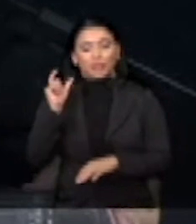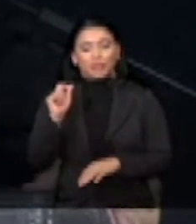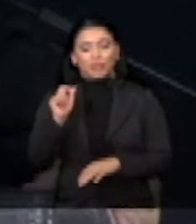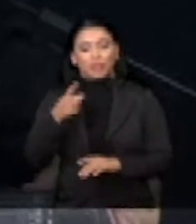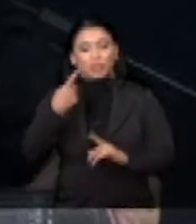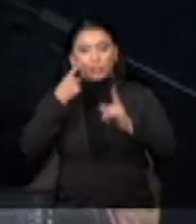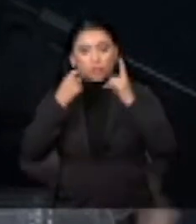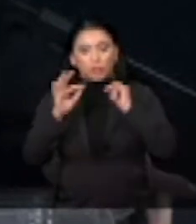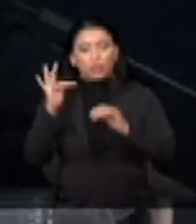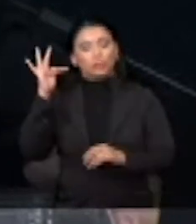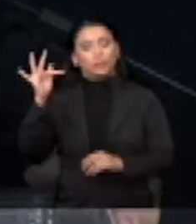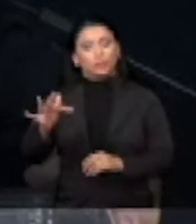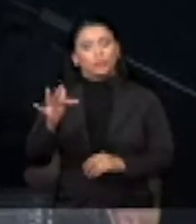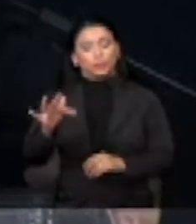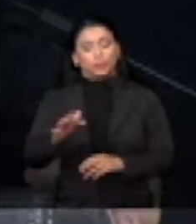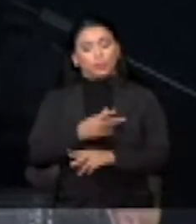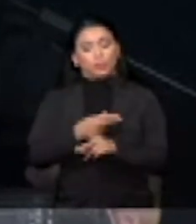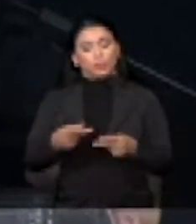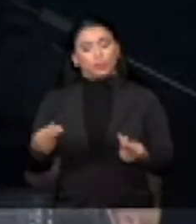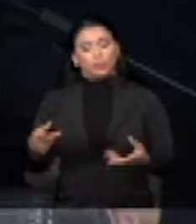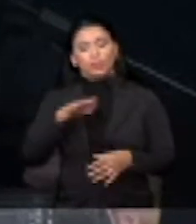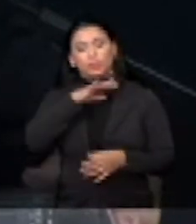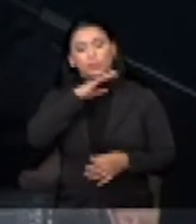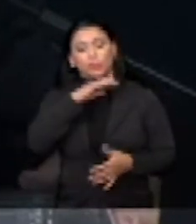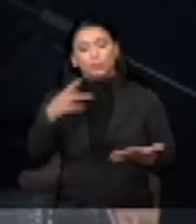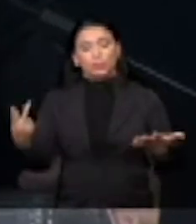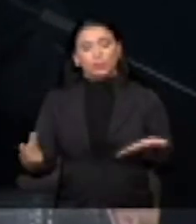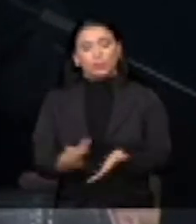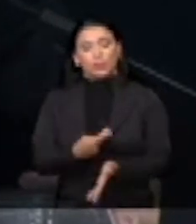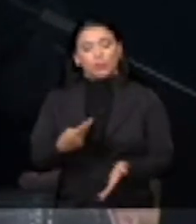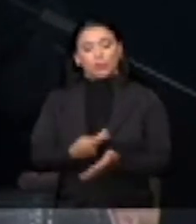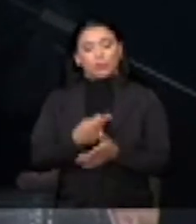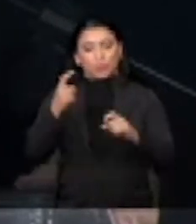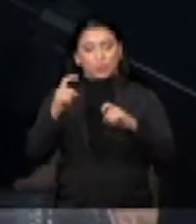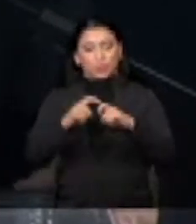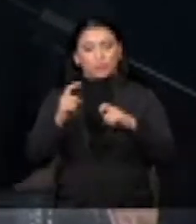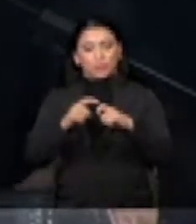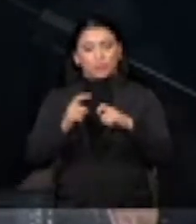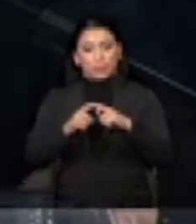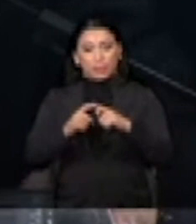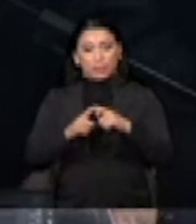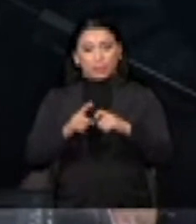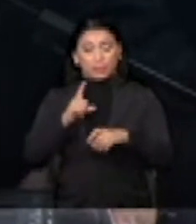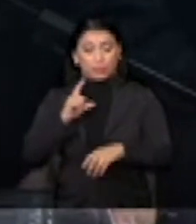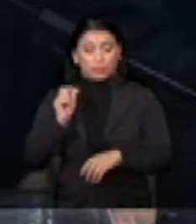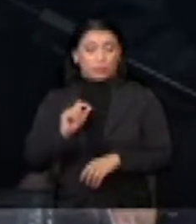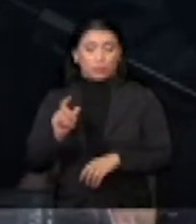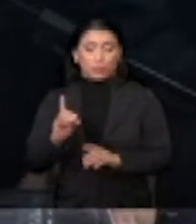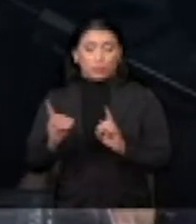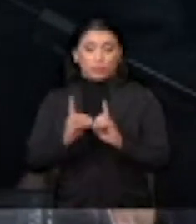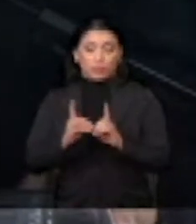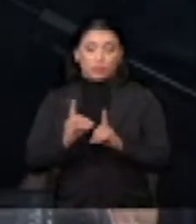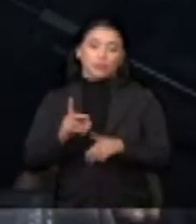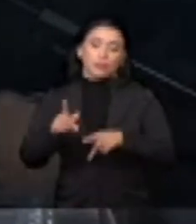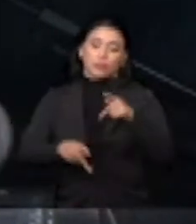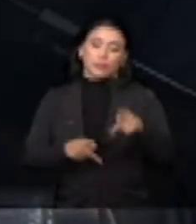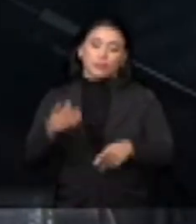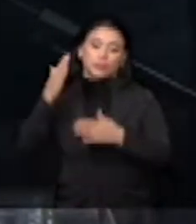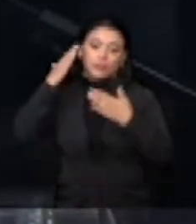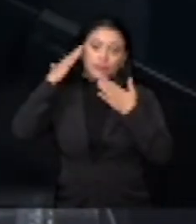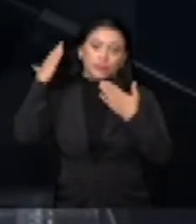coisas brutais como que ocorrem com esses médicos mal formados que atende a população Muito obrigado